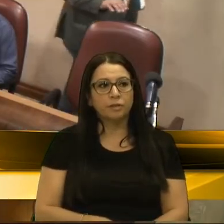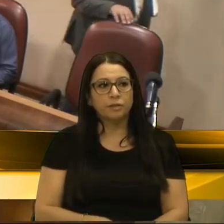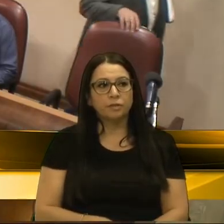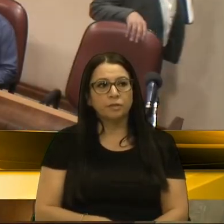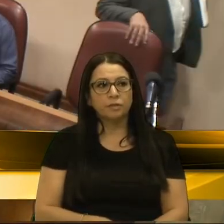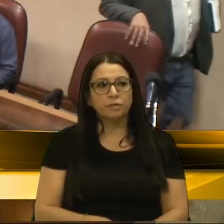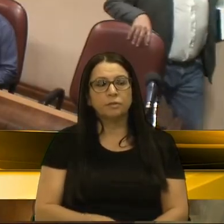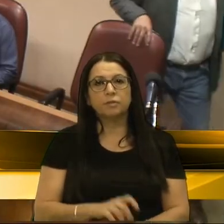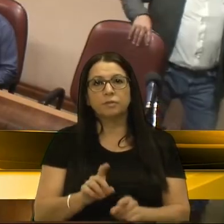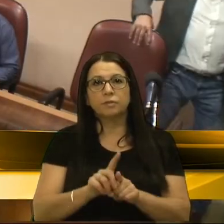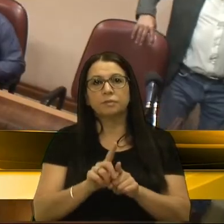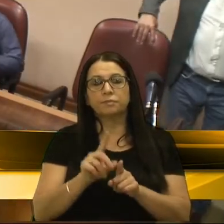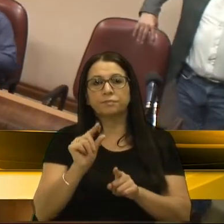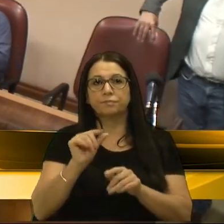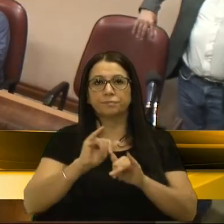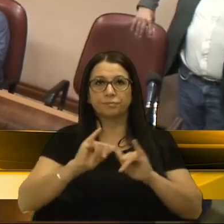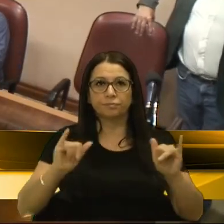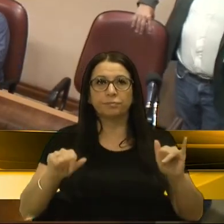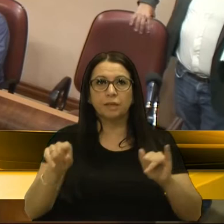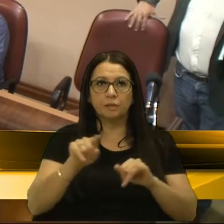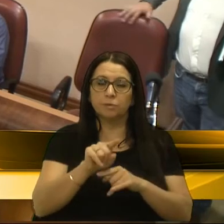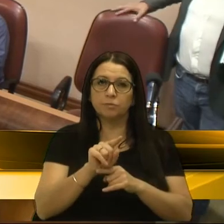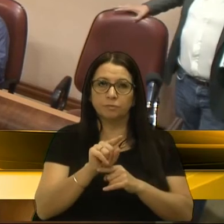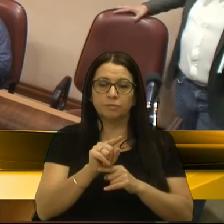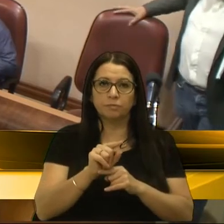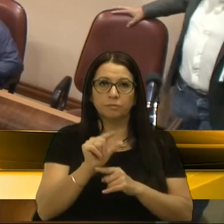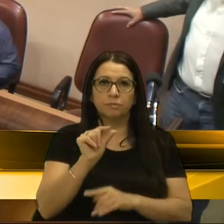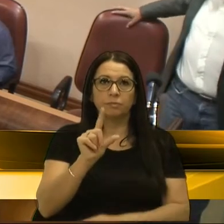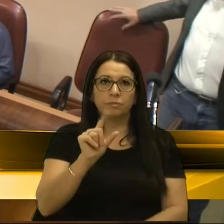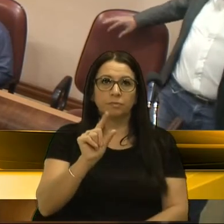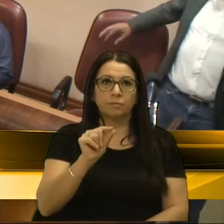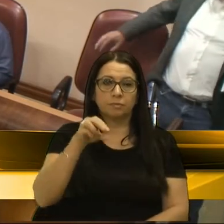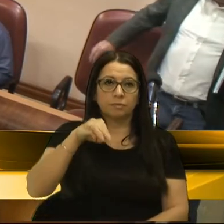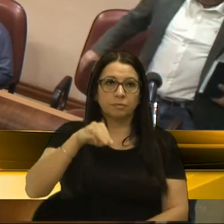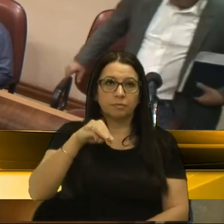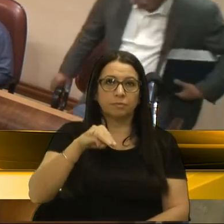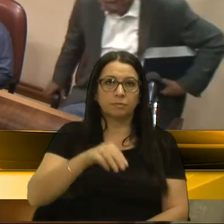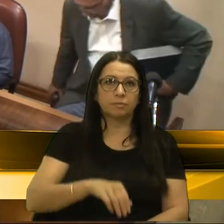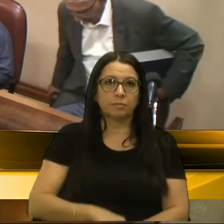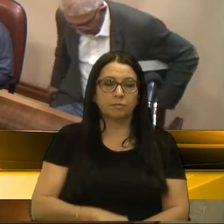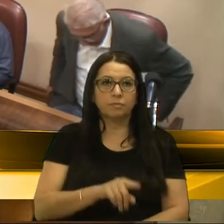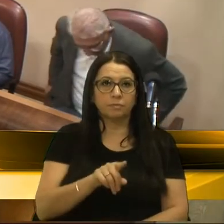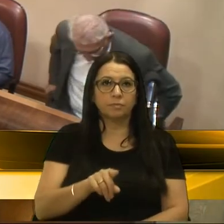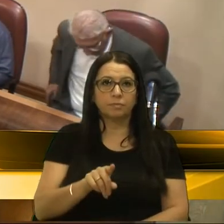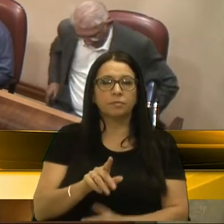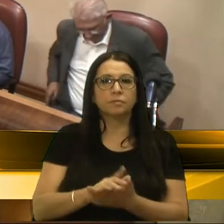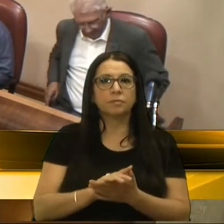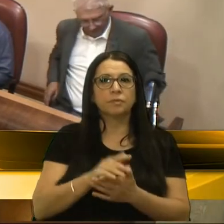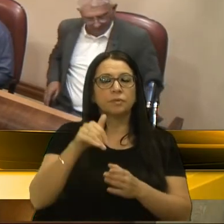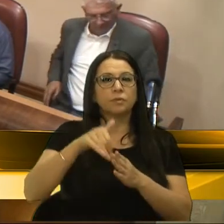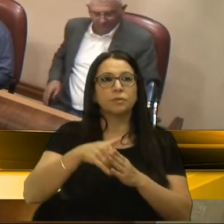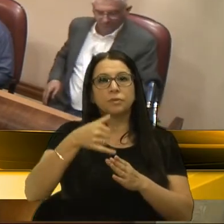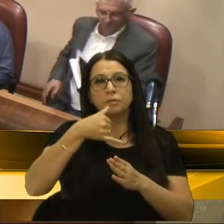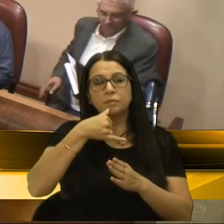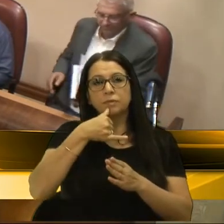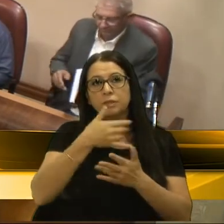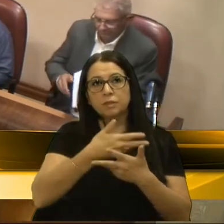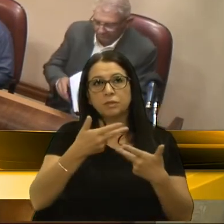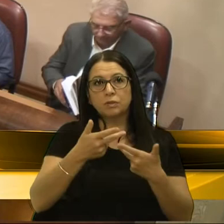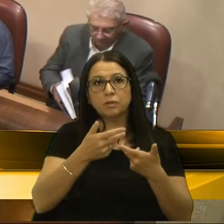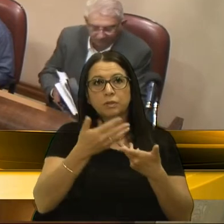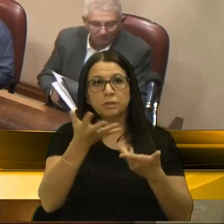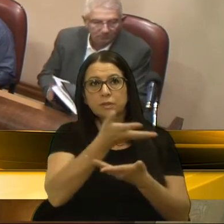Passemos ao espaço das pequenas comunicações pelo tempo de 10 minutos para apresentação de votos de pesar, de louvor ou